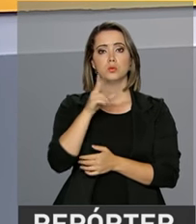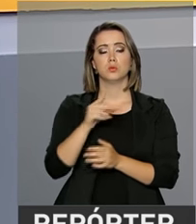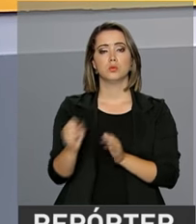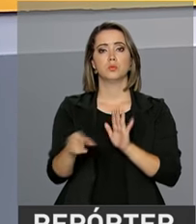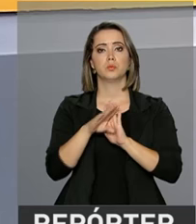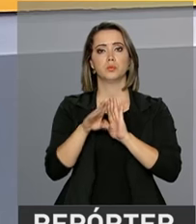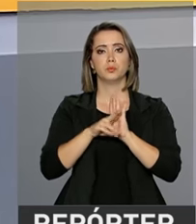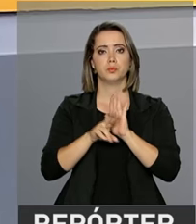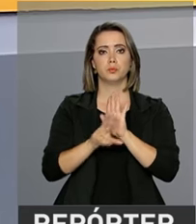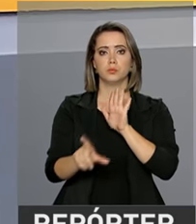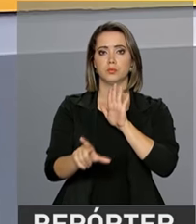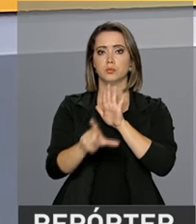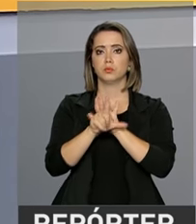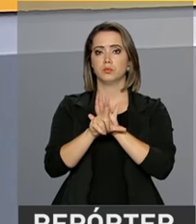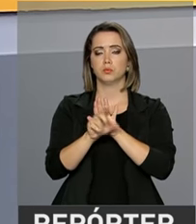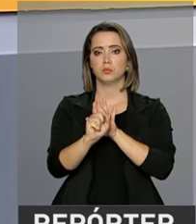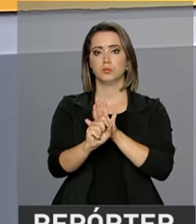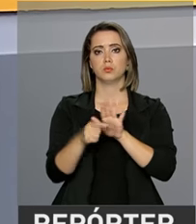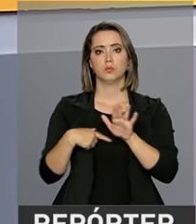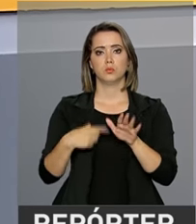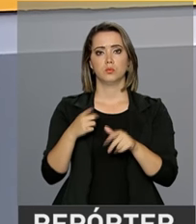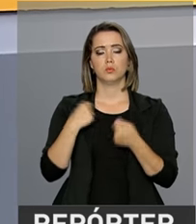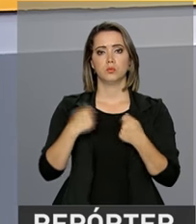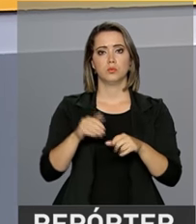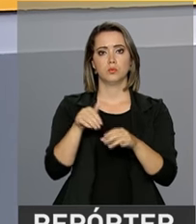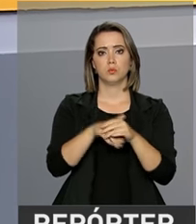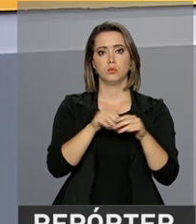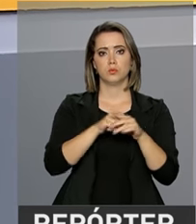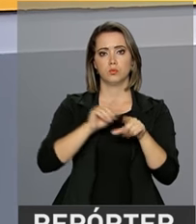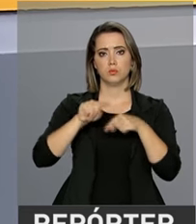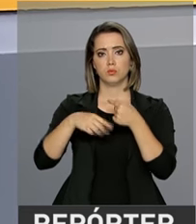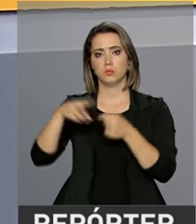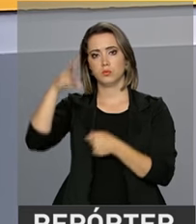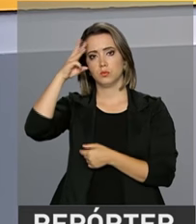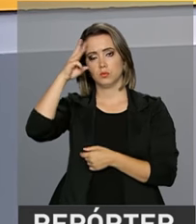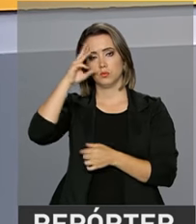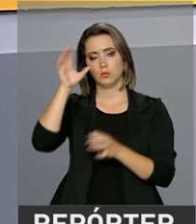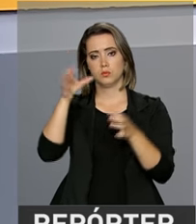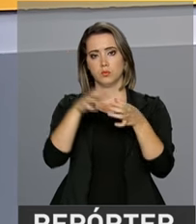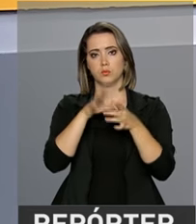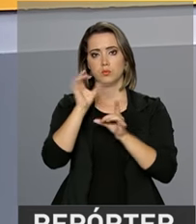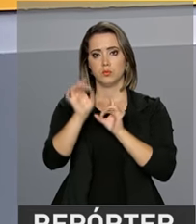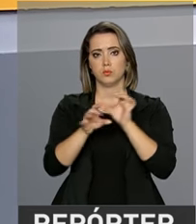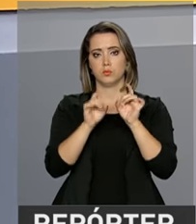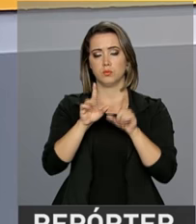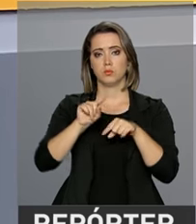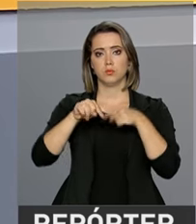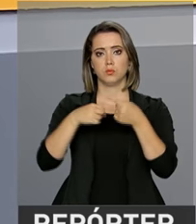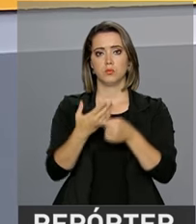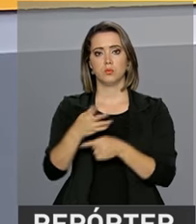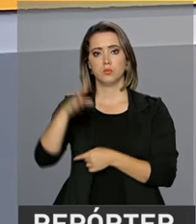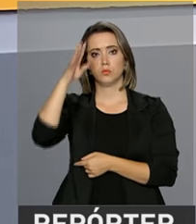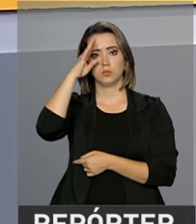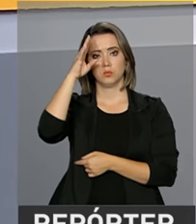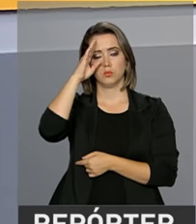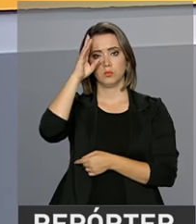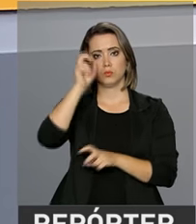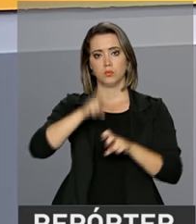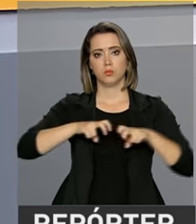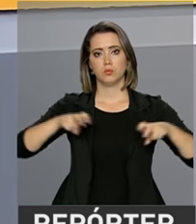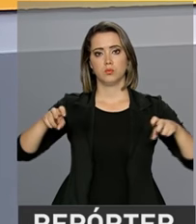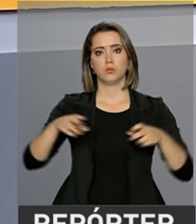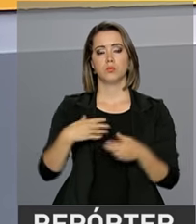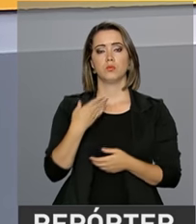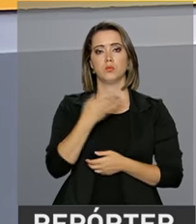para o projeto de lei da reforma trabalhista, que deverá ser votado na próxima terça na comissão especial e na quarta-feira no